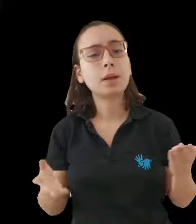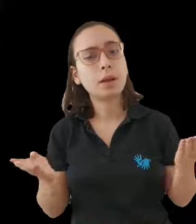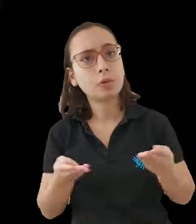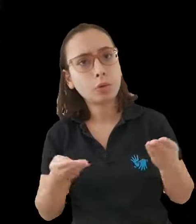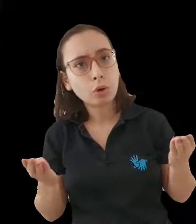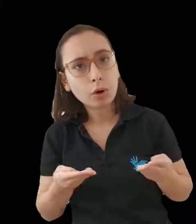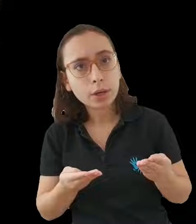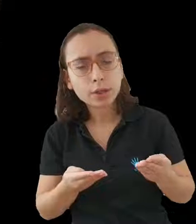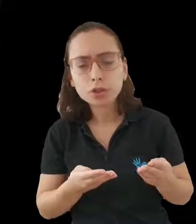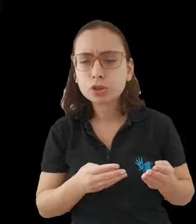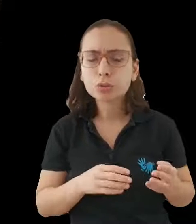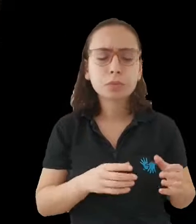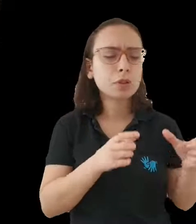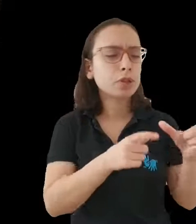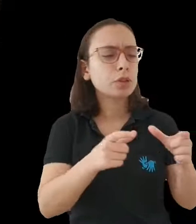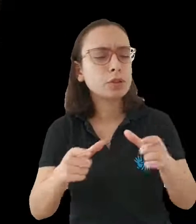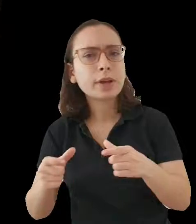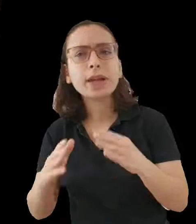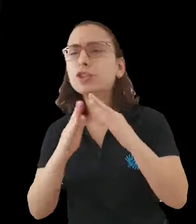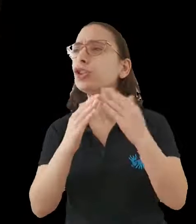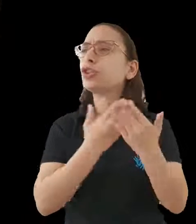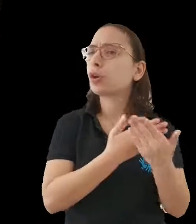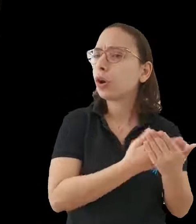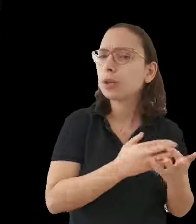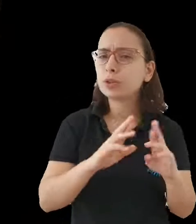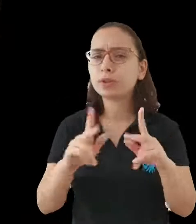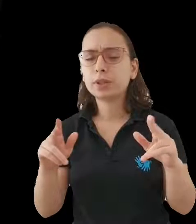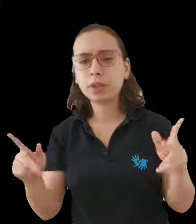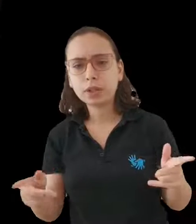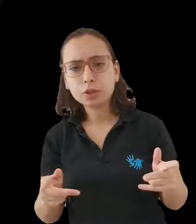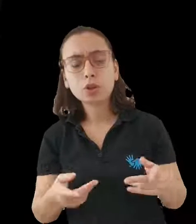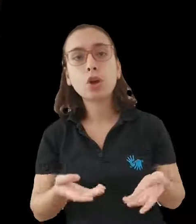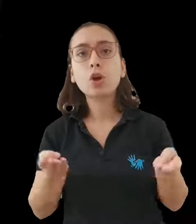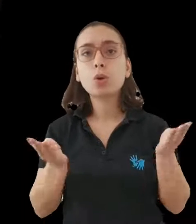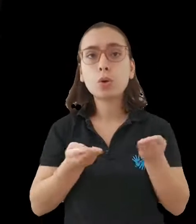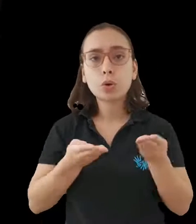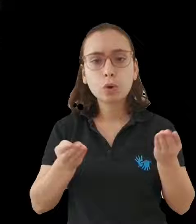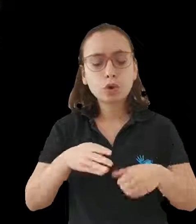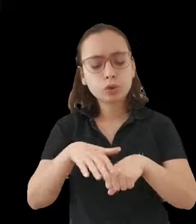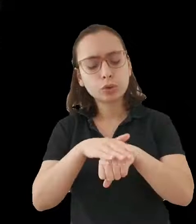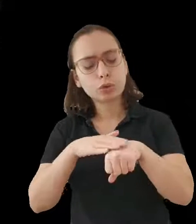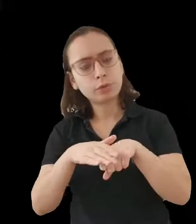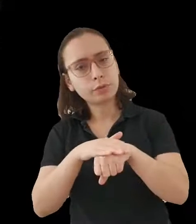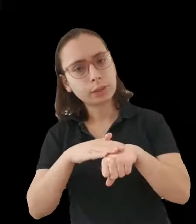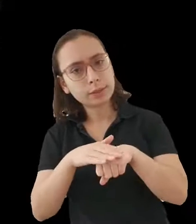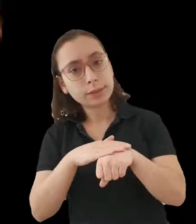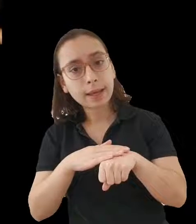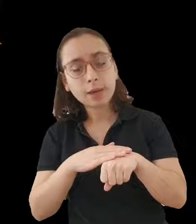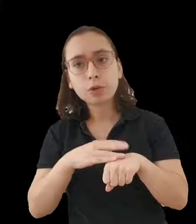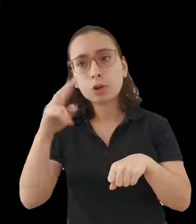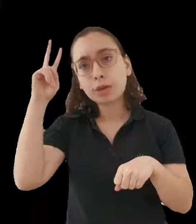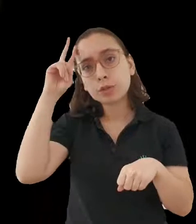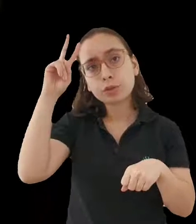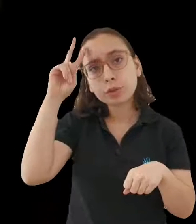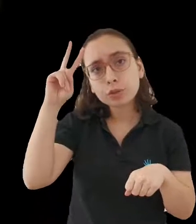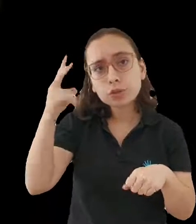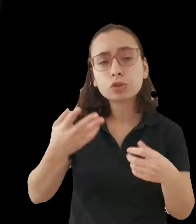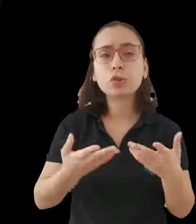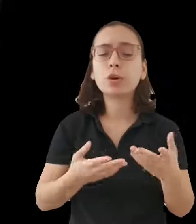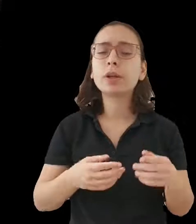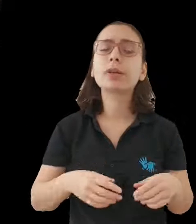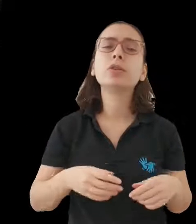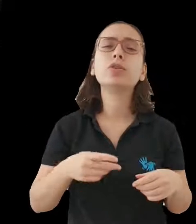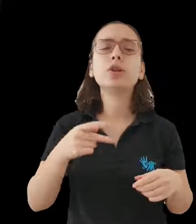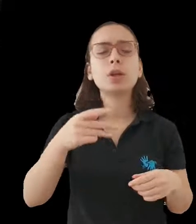gente agora está atuando em várias escolas e a ideia hoje é conversar com os nossos narradores, que